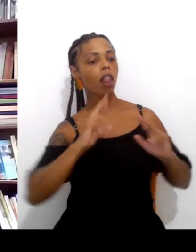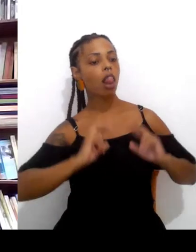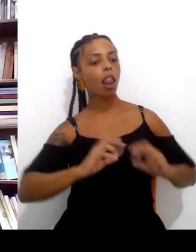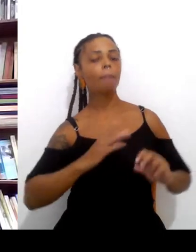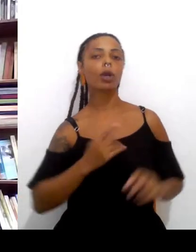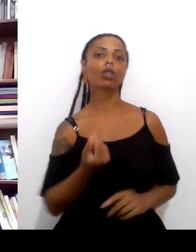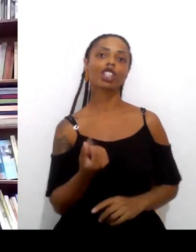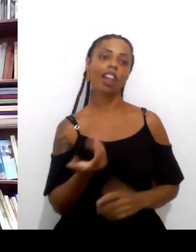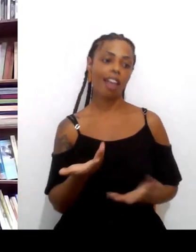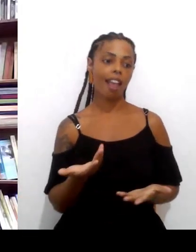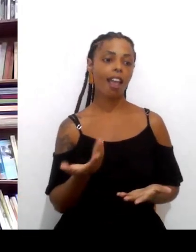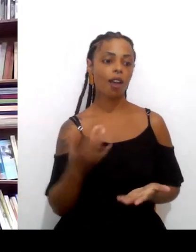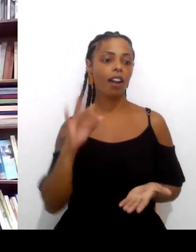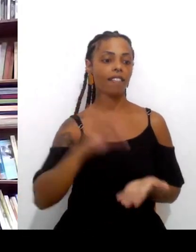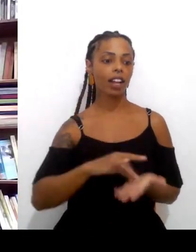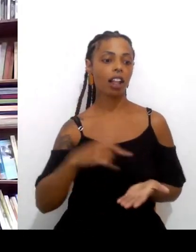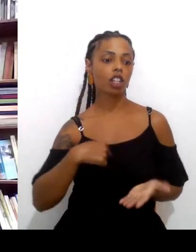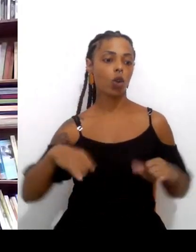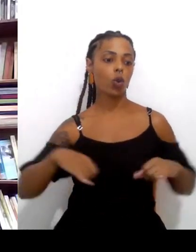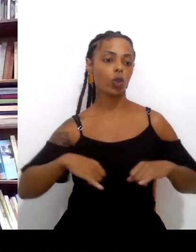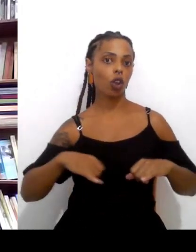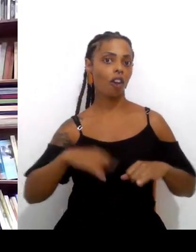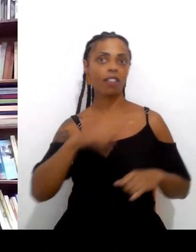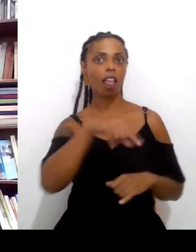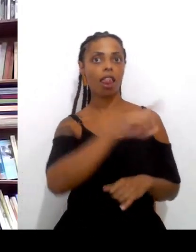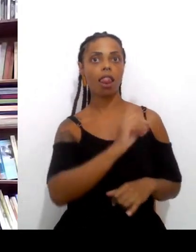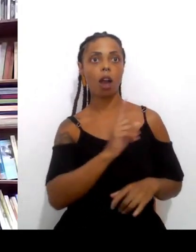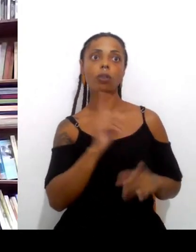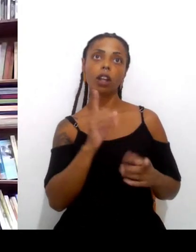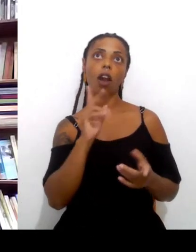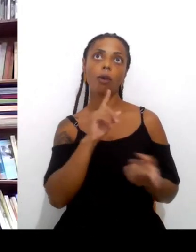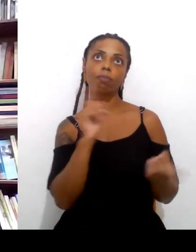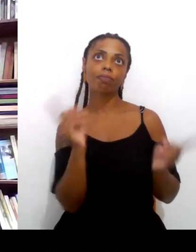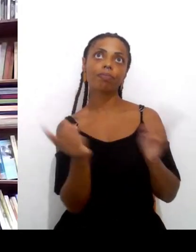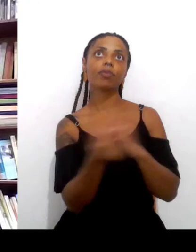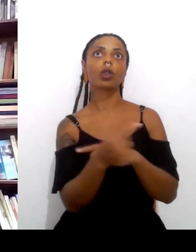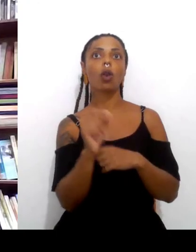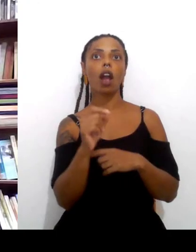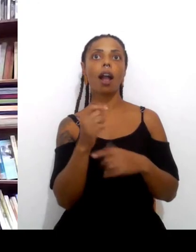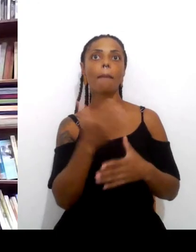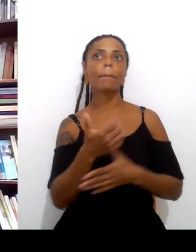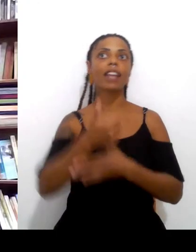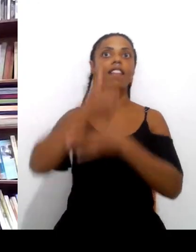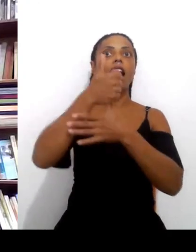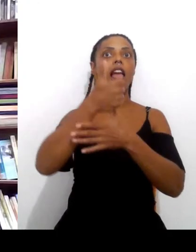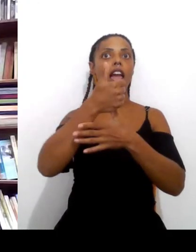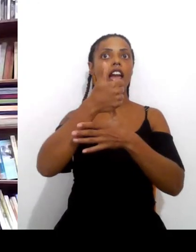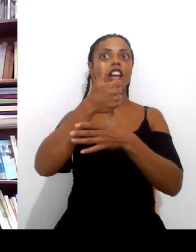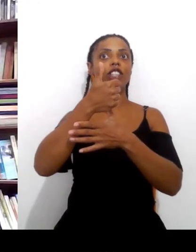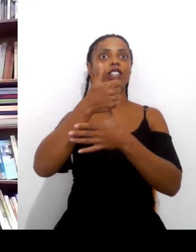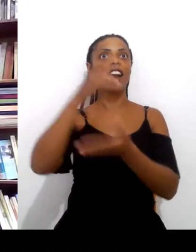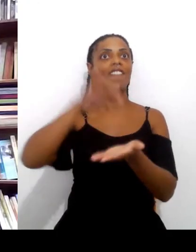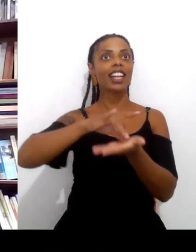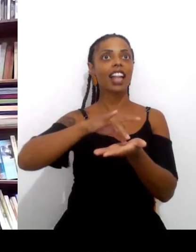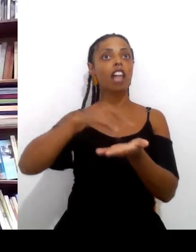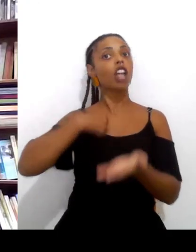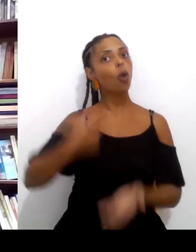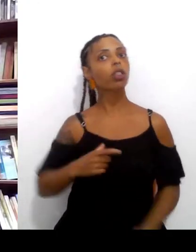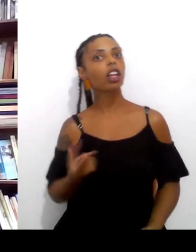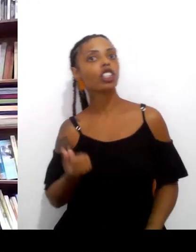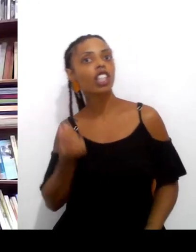alguém explorado que é uma reversão uma inversão nesse sistema de privilégios era ele que tinha dinheiro era ele que tinha